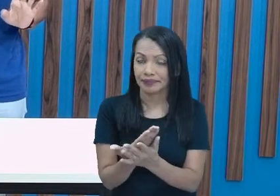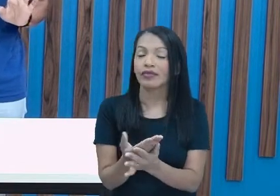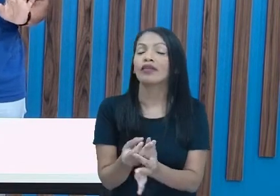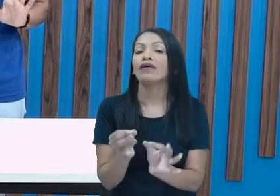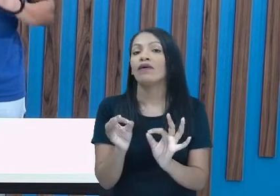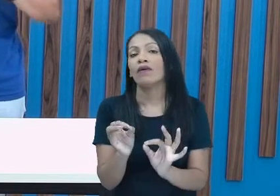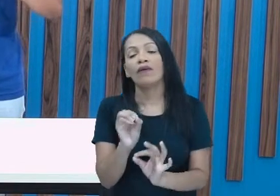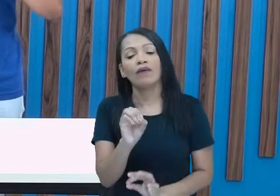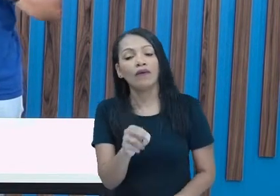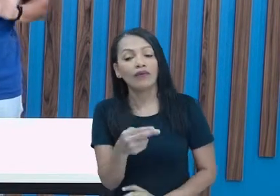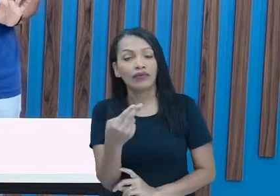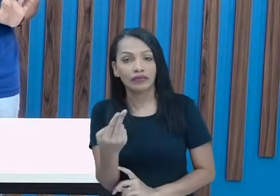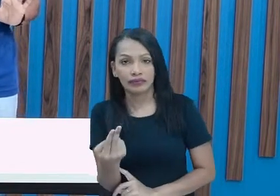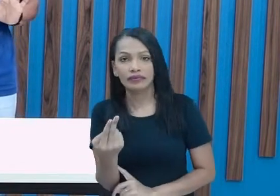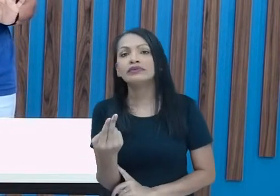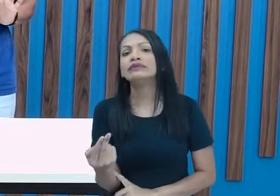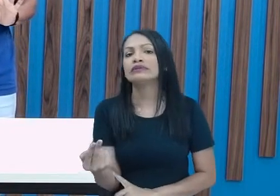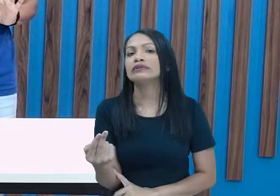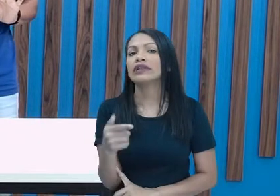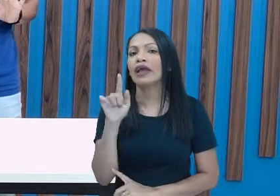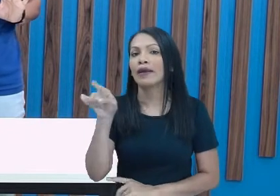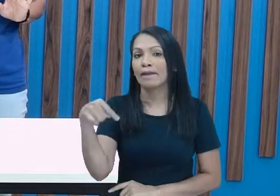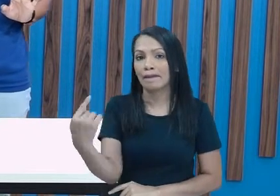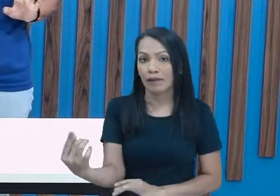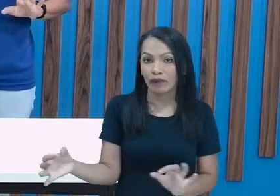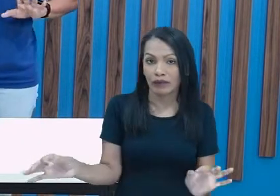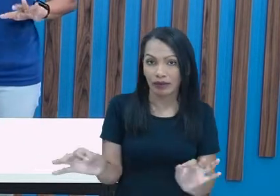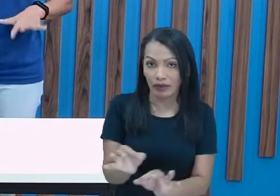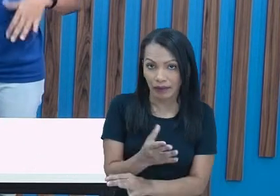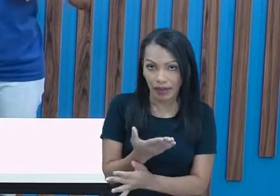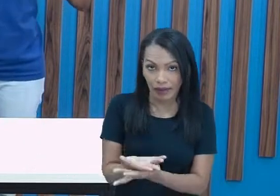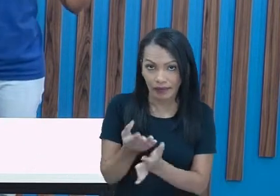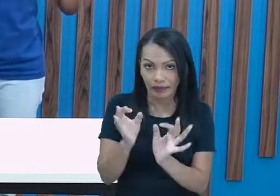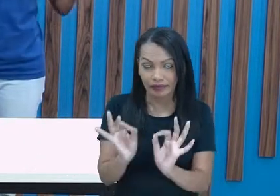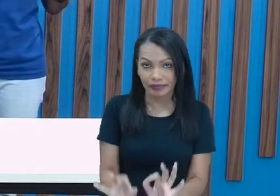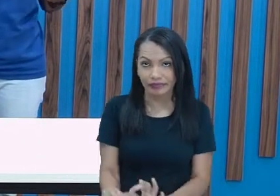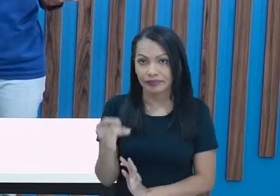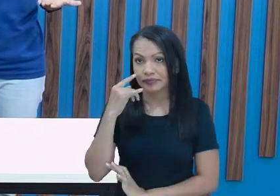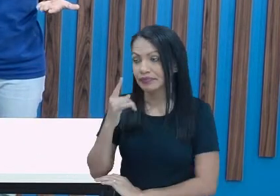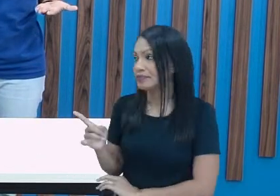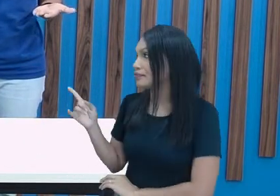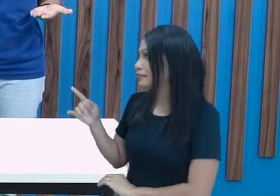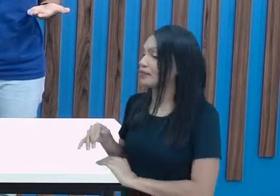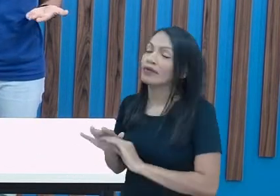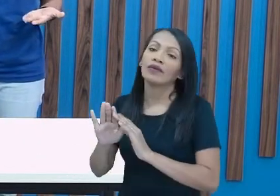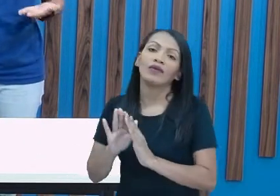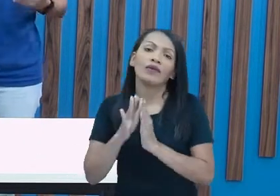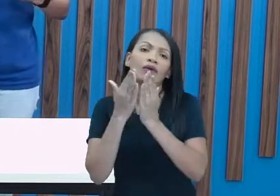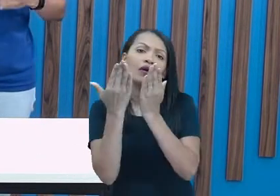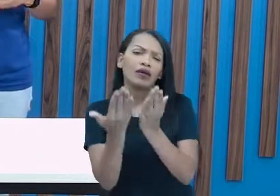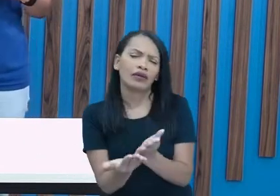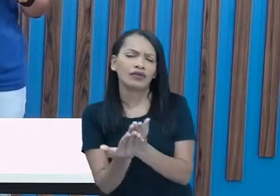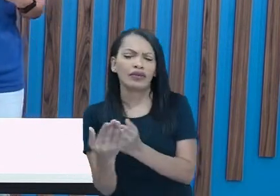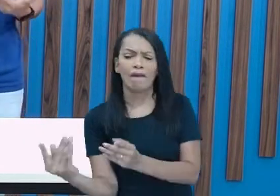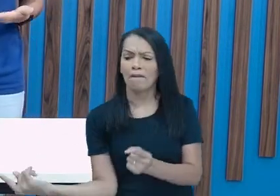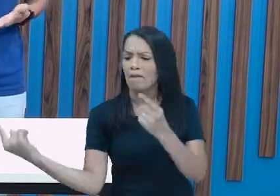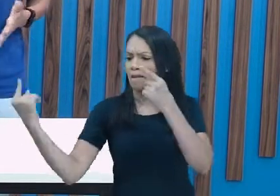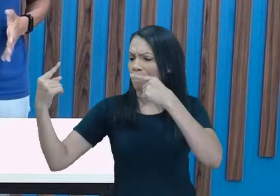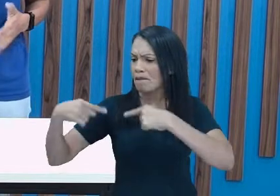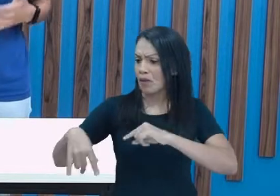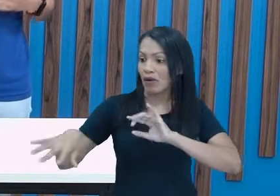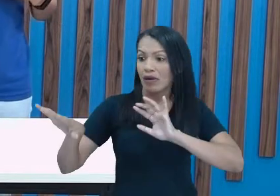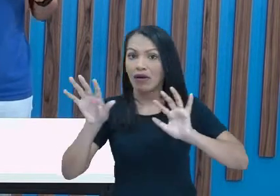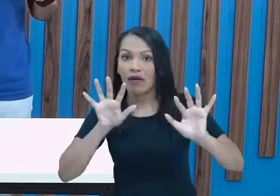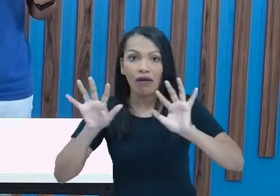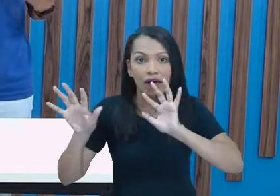direcionar também a câmera para esse QR Code que está aparecendo aí, tá certo? Então, esse livro, Apostando com o Monstro, como eu já falei,